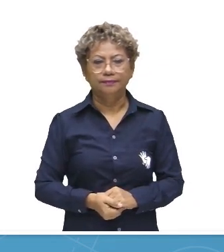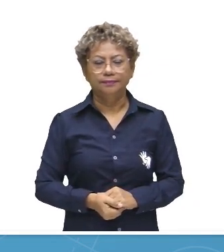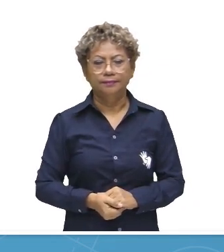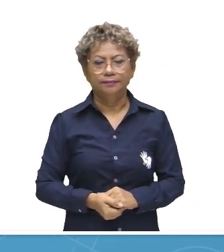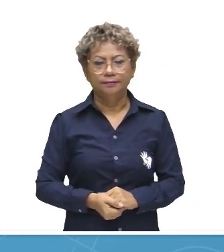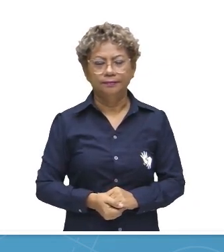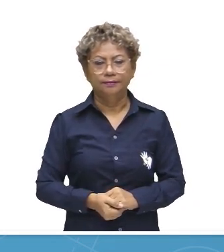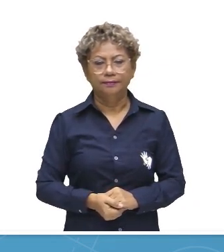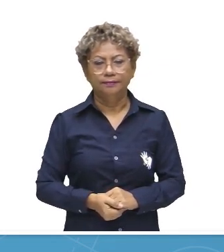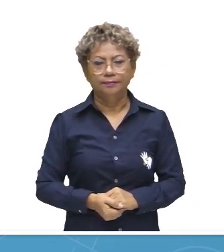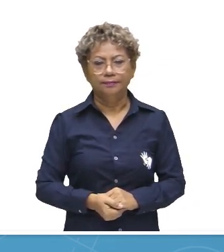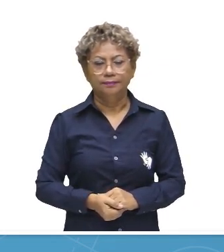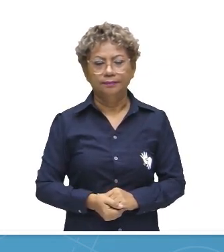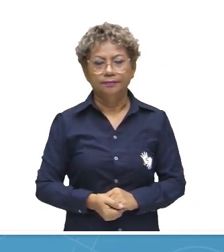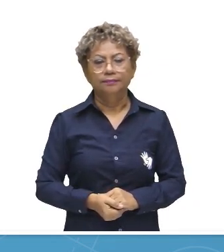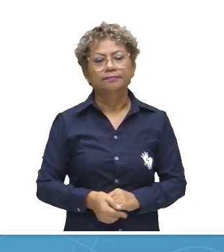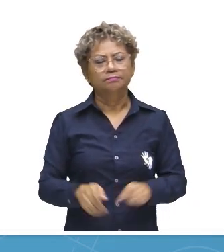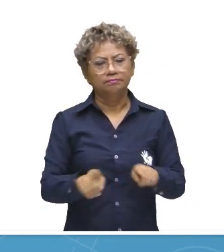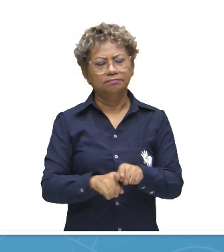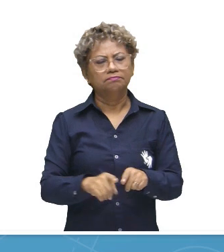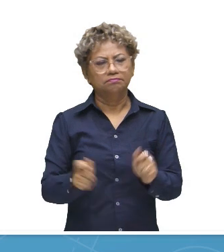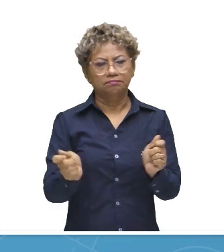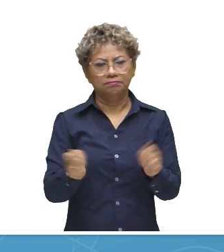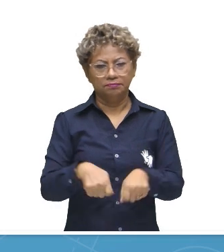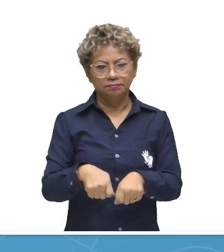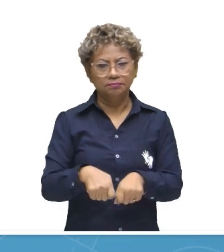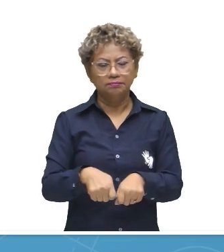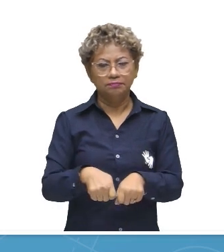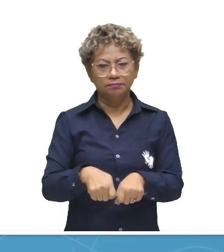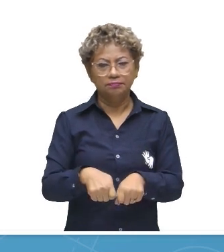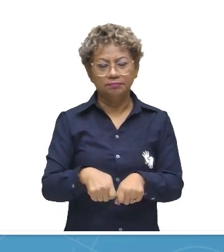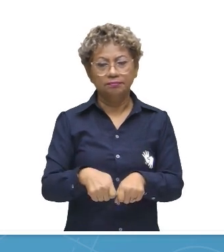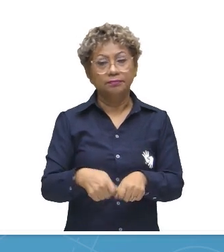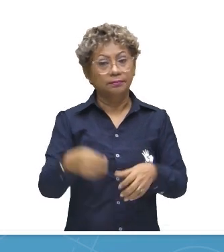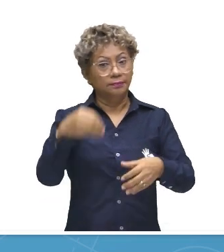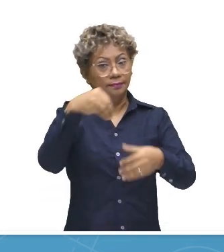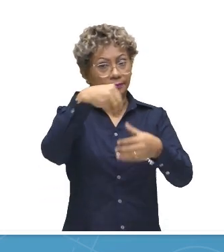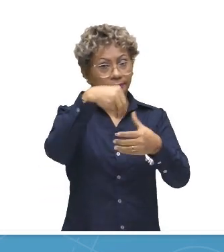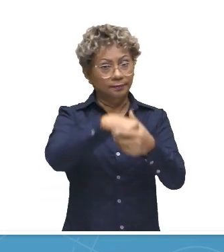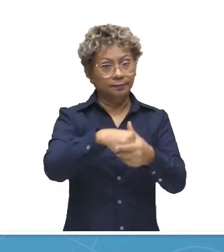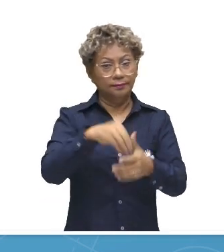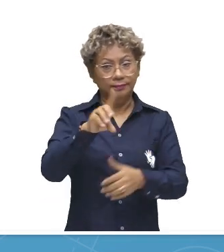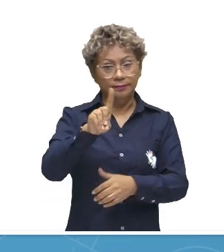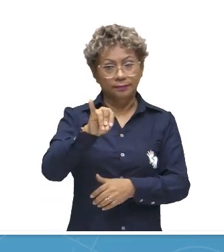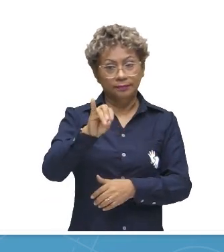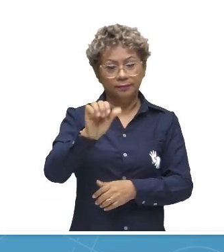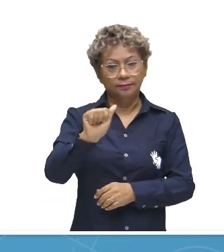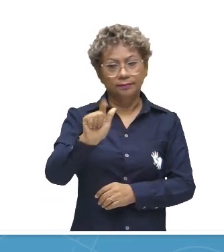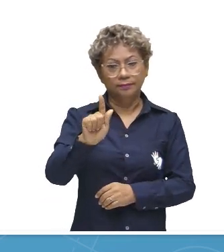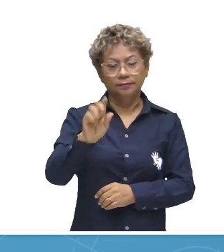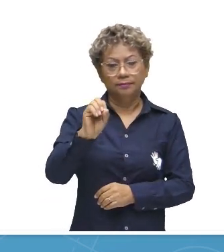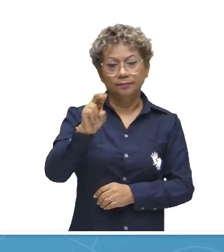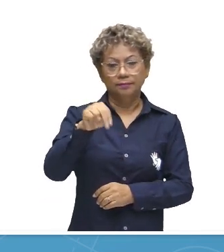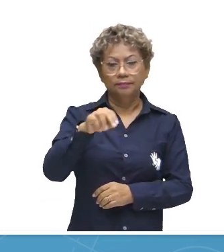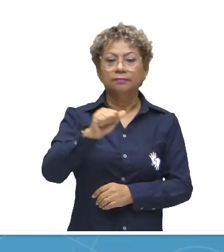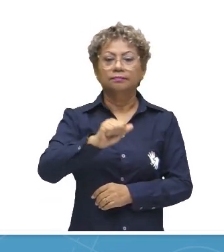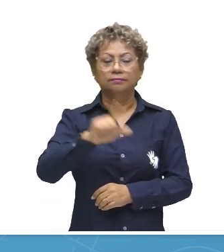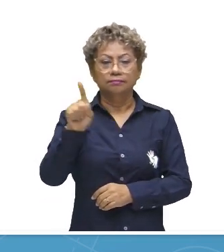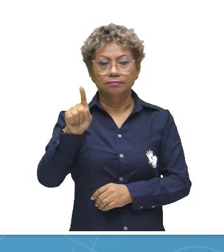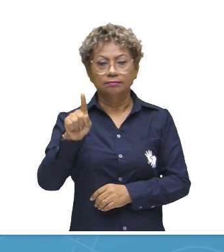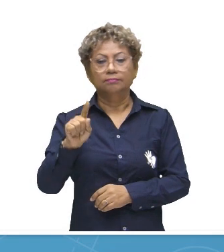Do vértice C também nós teremos o segmento, né, que formaria a diagonal CE,